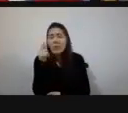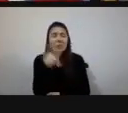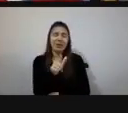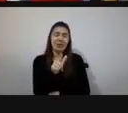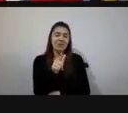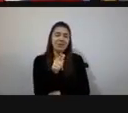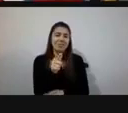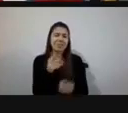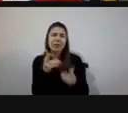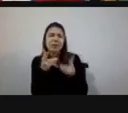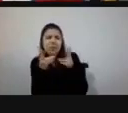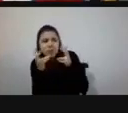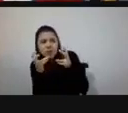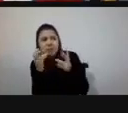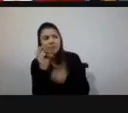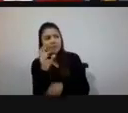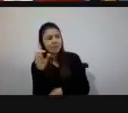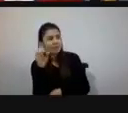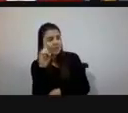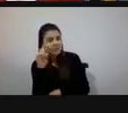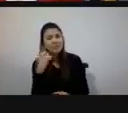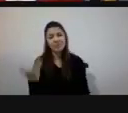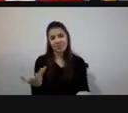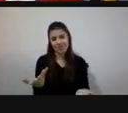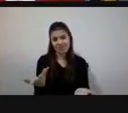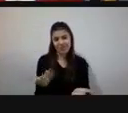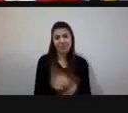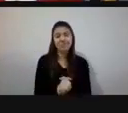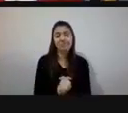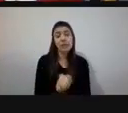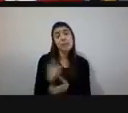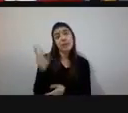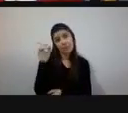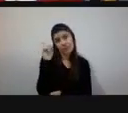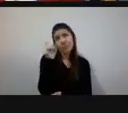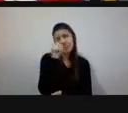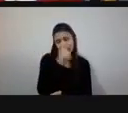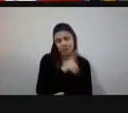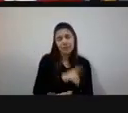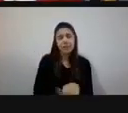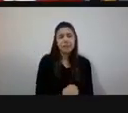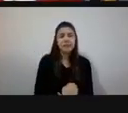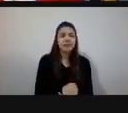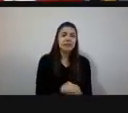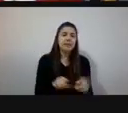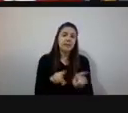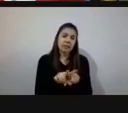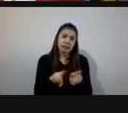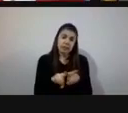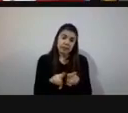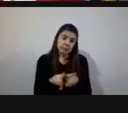mais difícil, muita gente sequer está conseguindo estudar online, ou porque a aluna não tem a